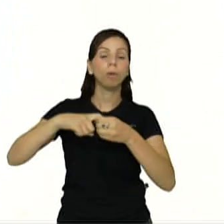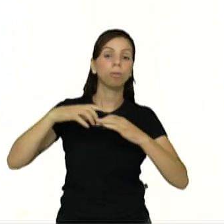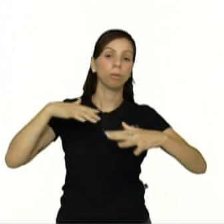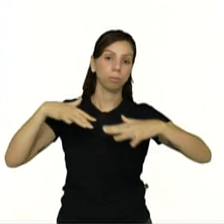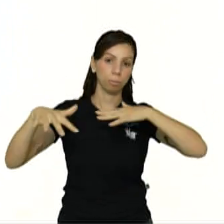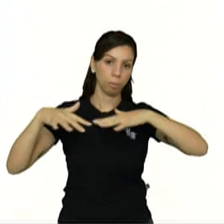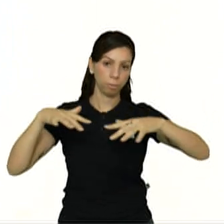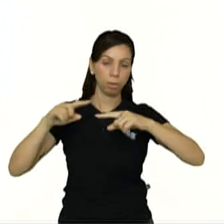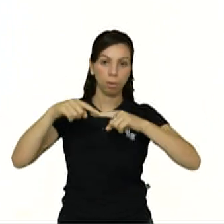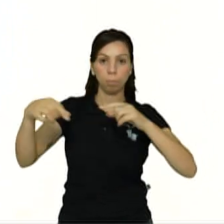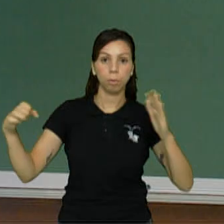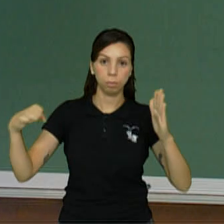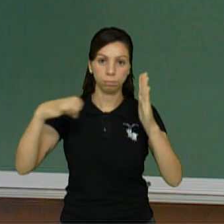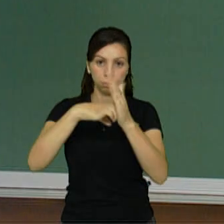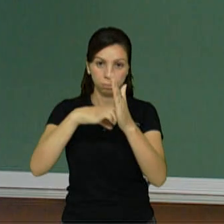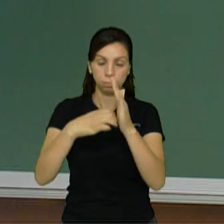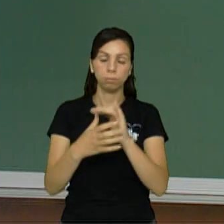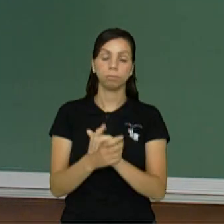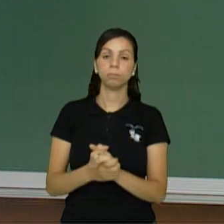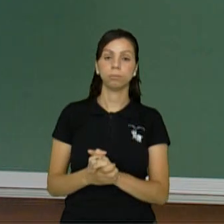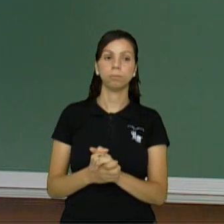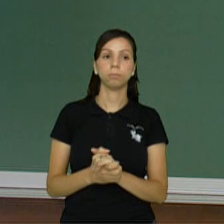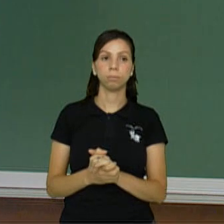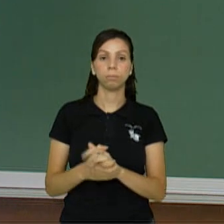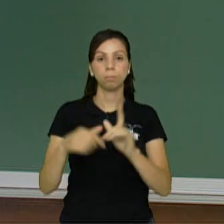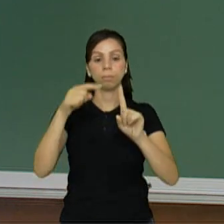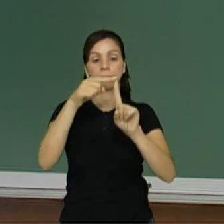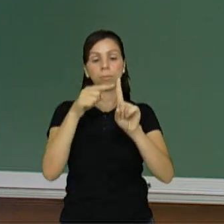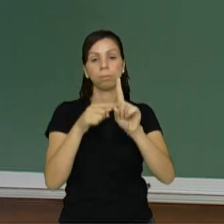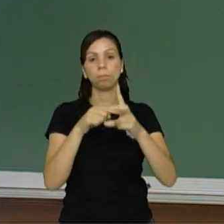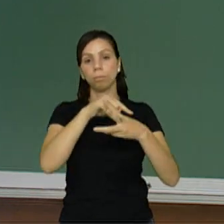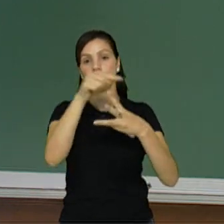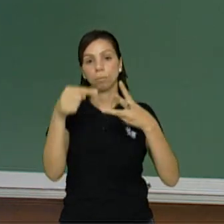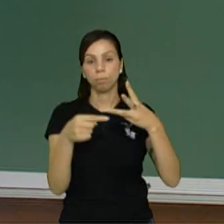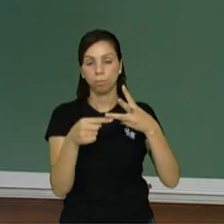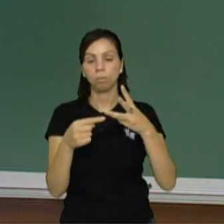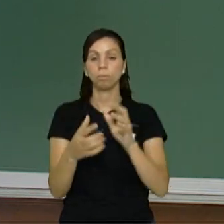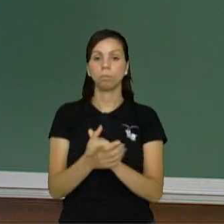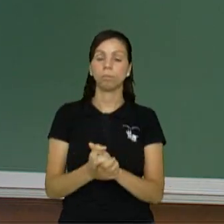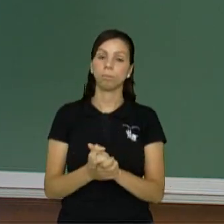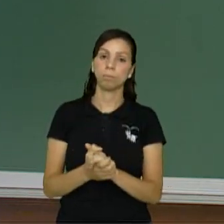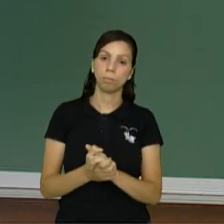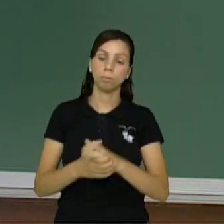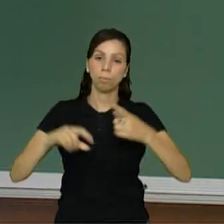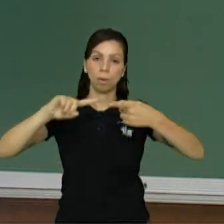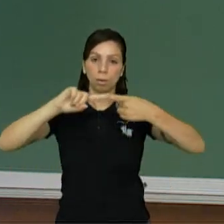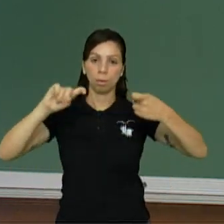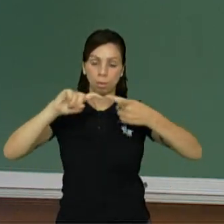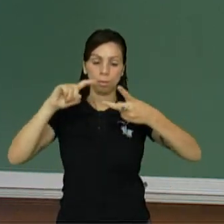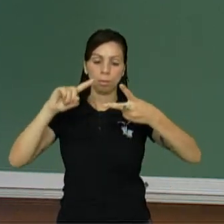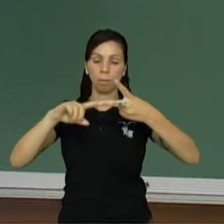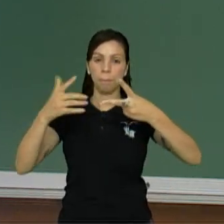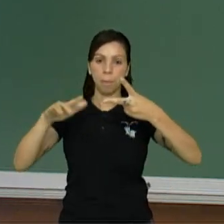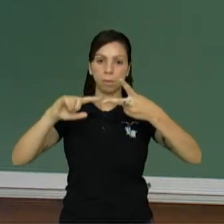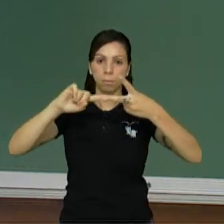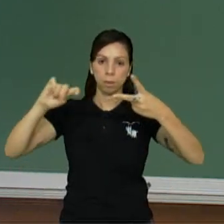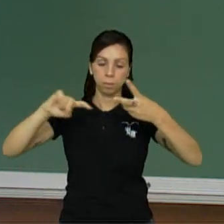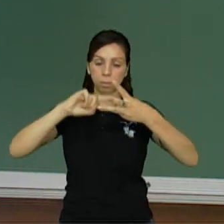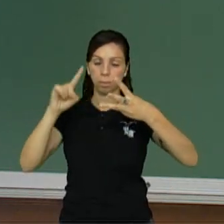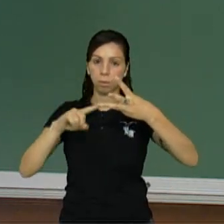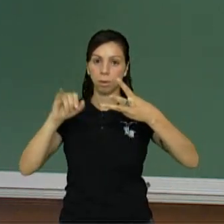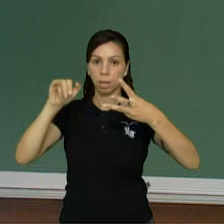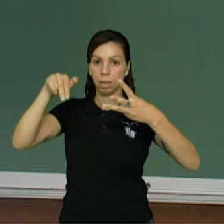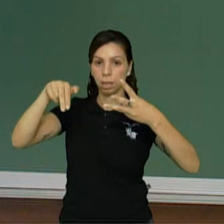movimento após a colisão. Nós vimos 3 tipos de colisões. Nós vimos a colisão elástica, a parcialmente elástica e